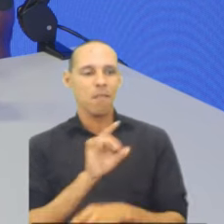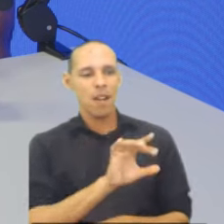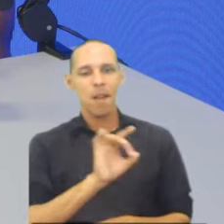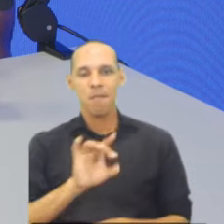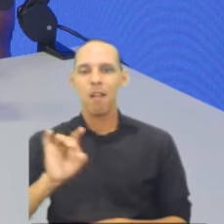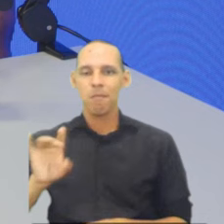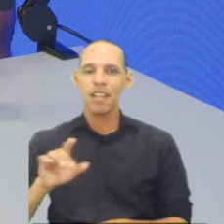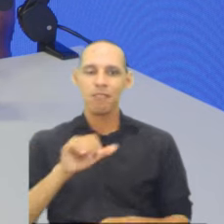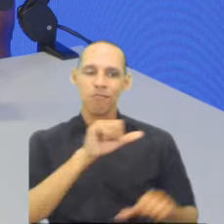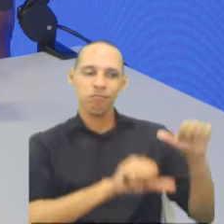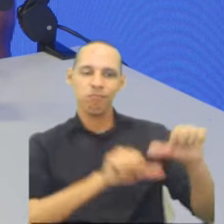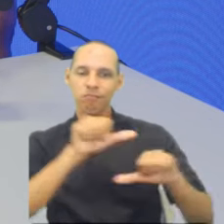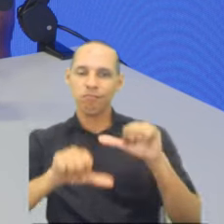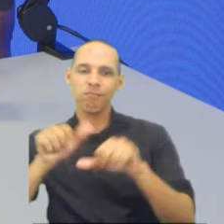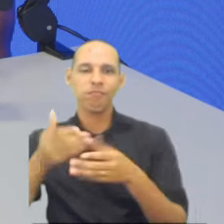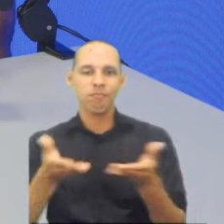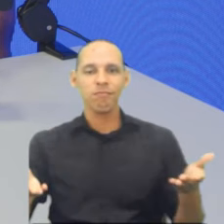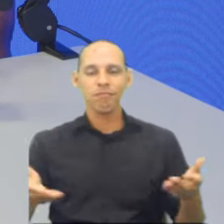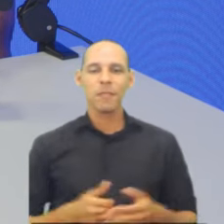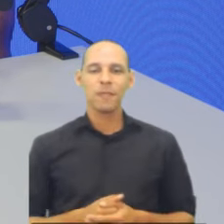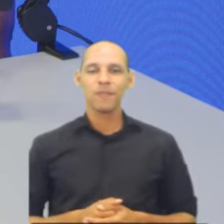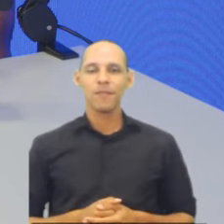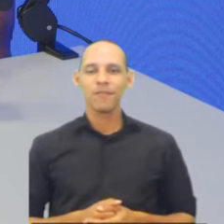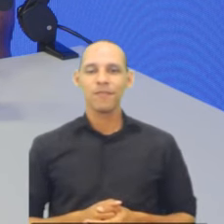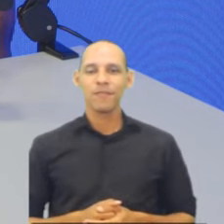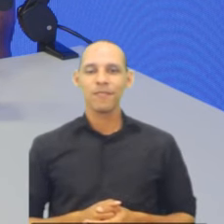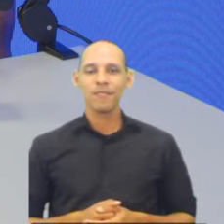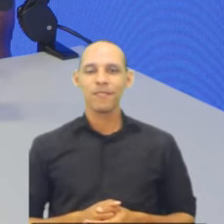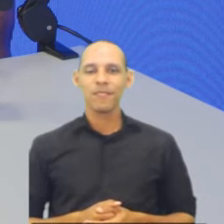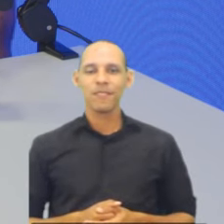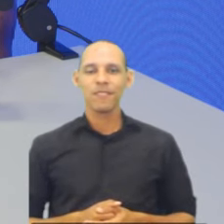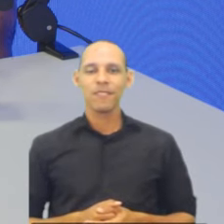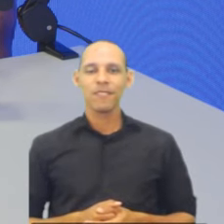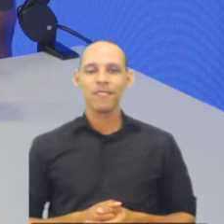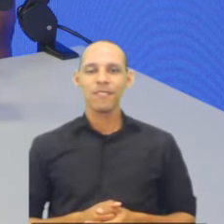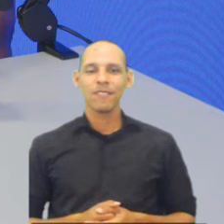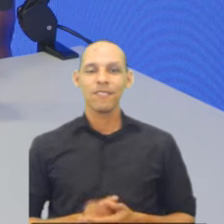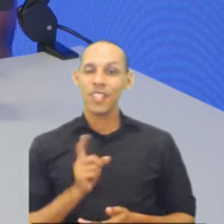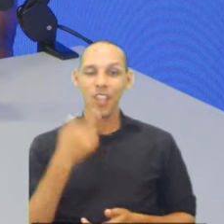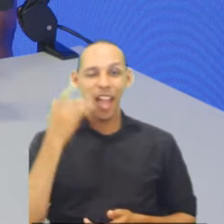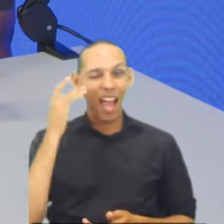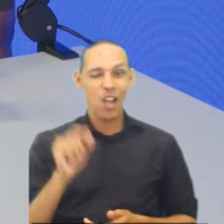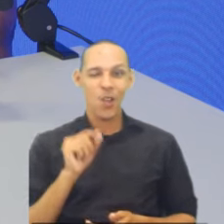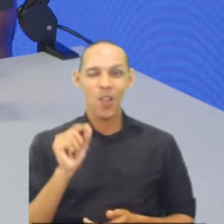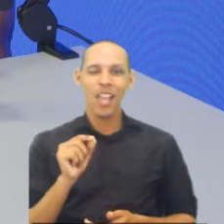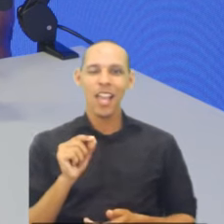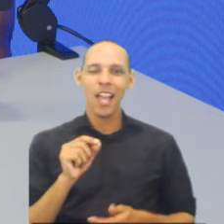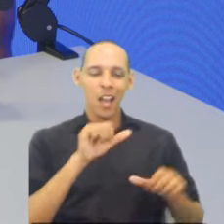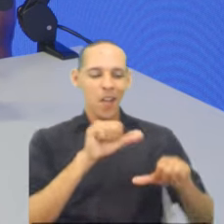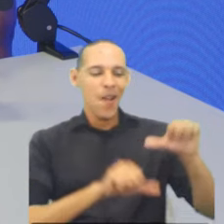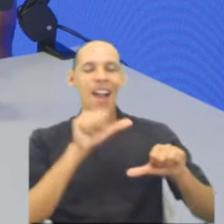as pessoas precisam de transformação eh e quando a gente acha que